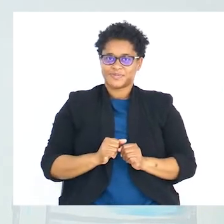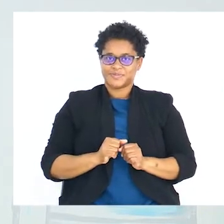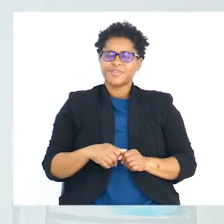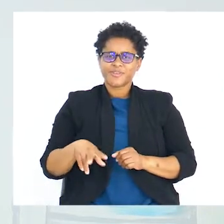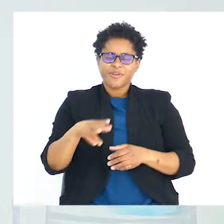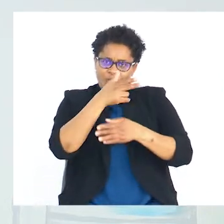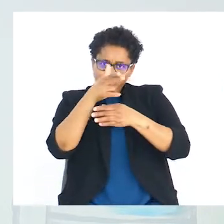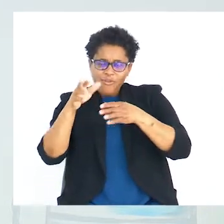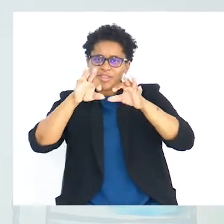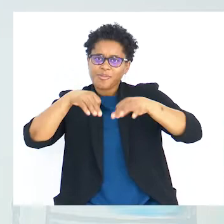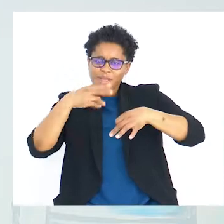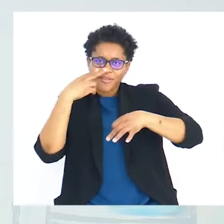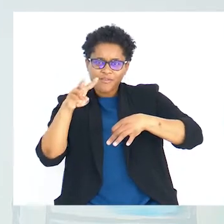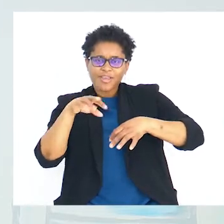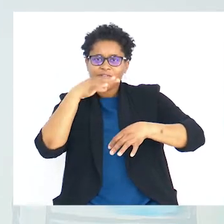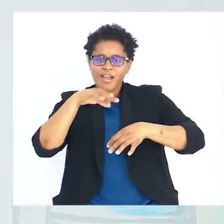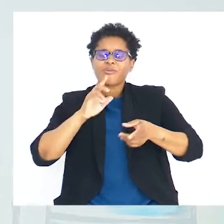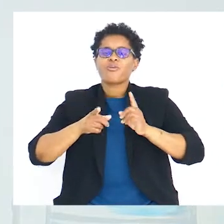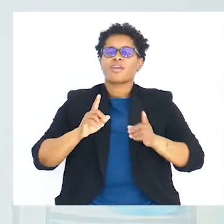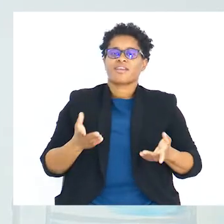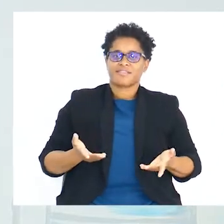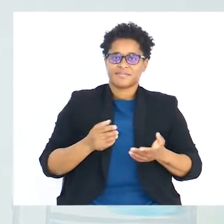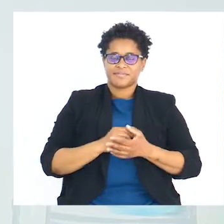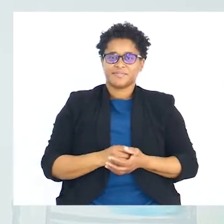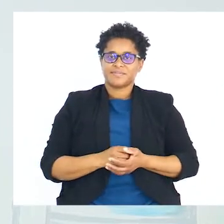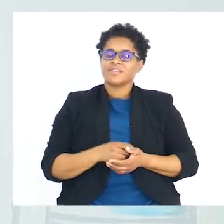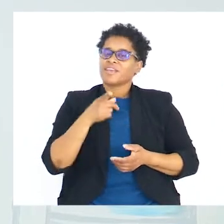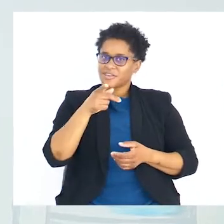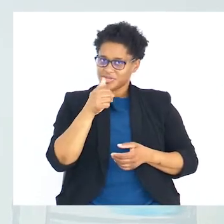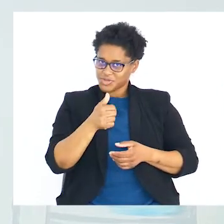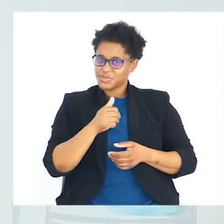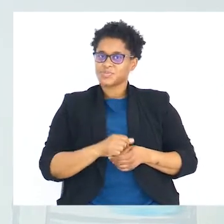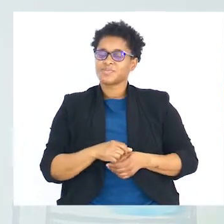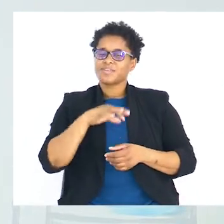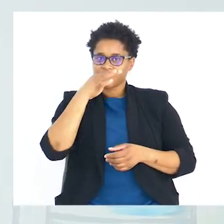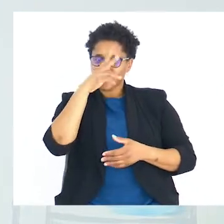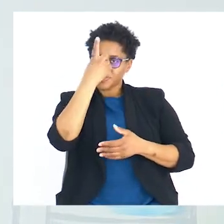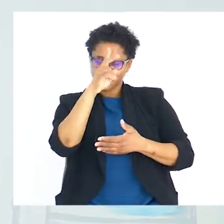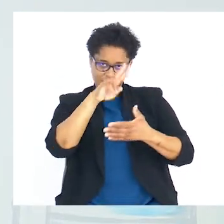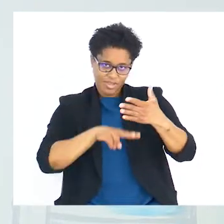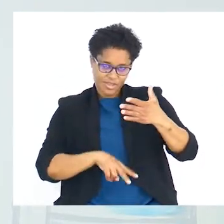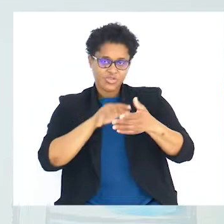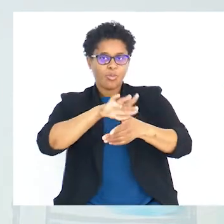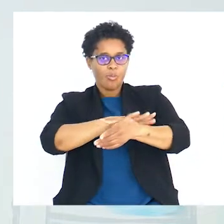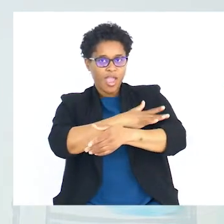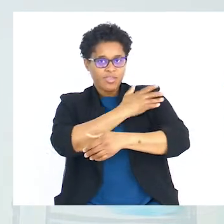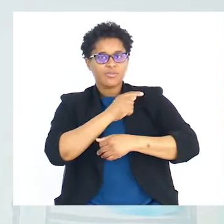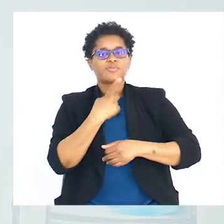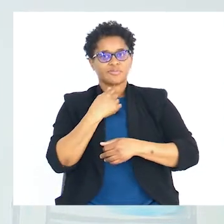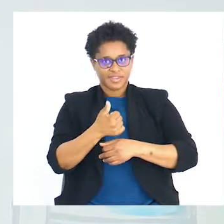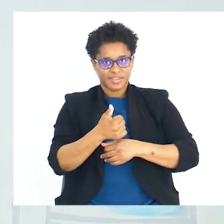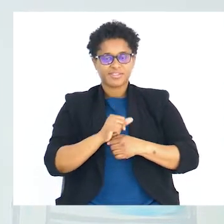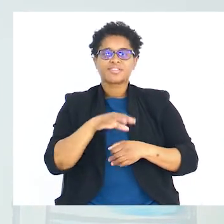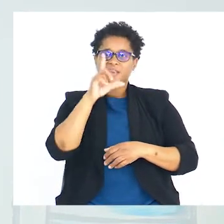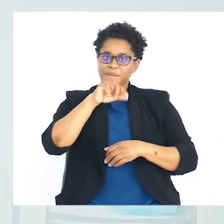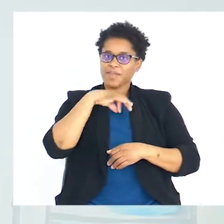o vídeo que acabaram de ver fala de quê? Isso mesmo, fala de um texto poético, não é?